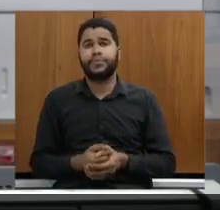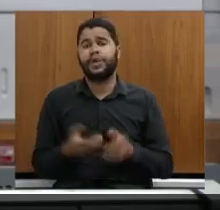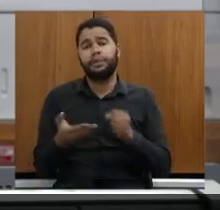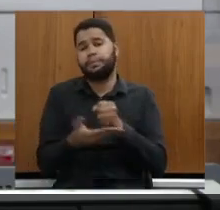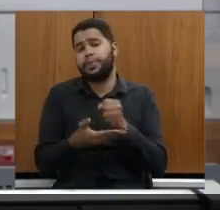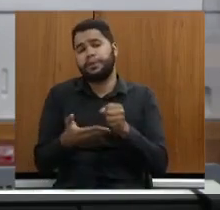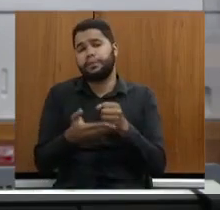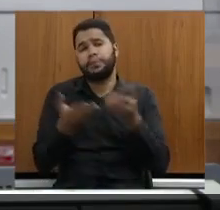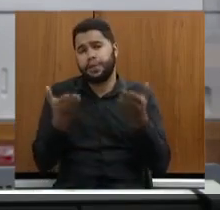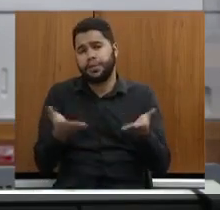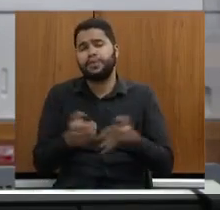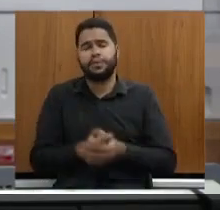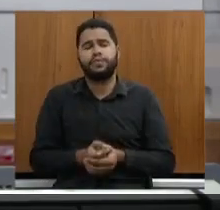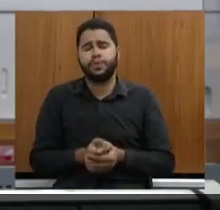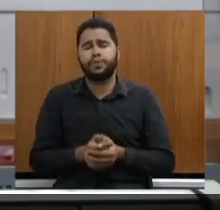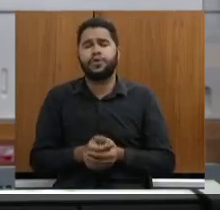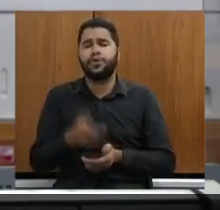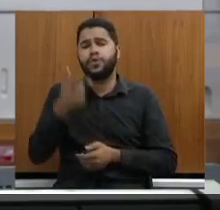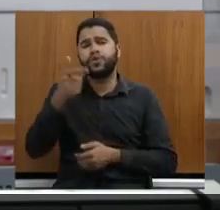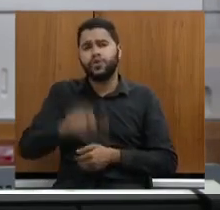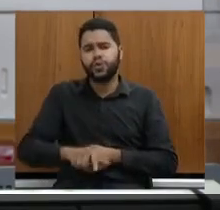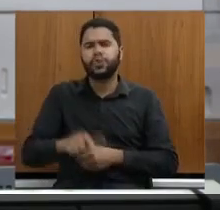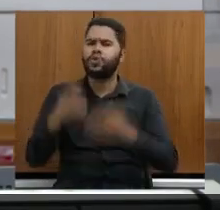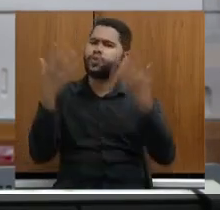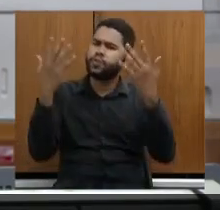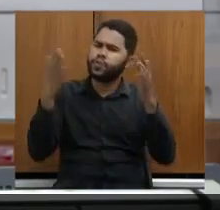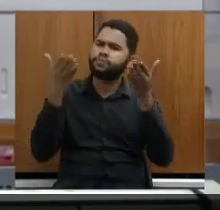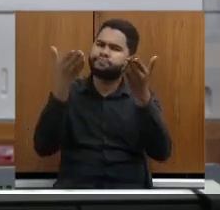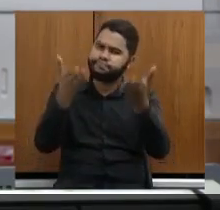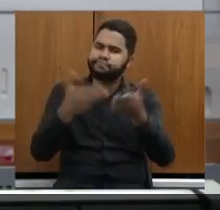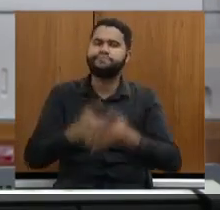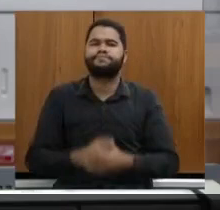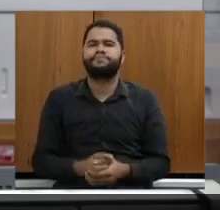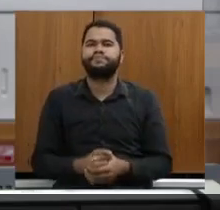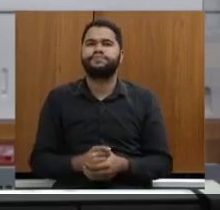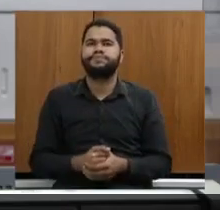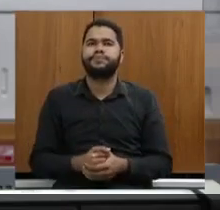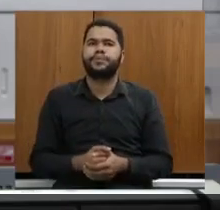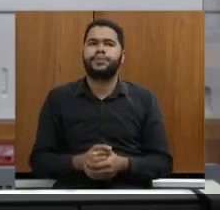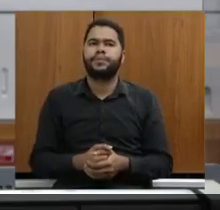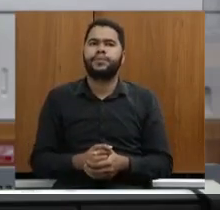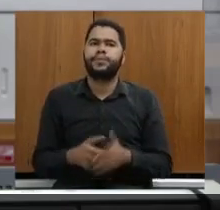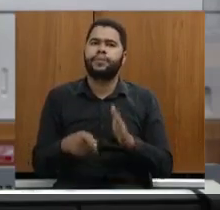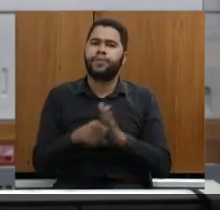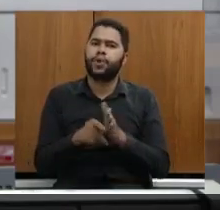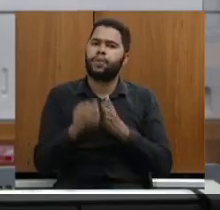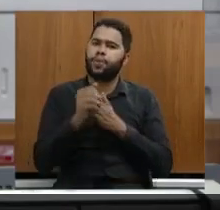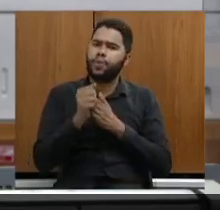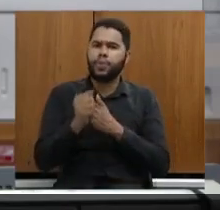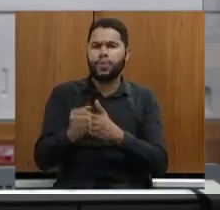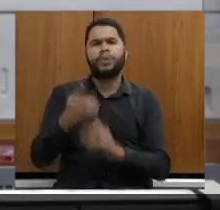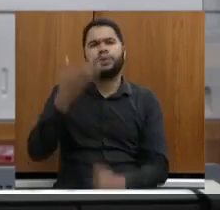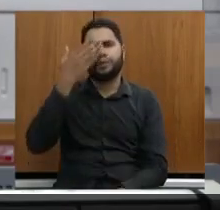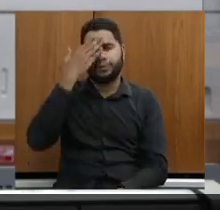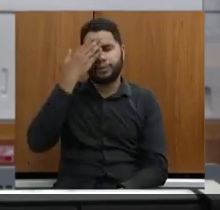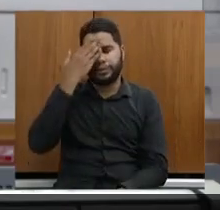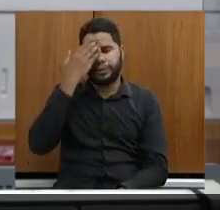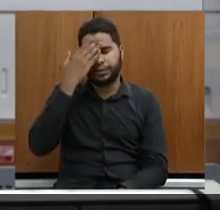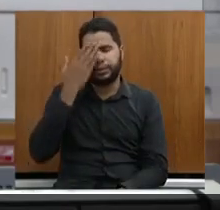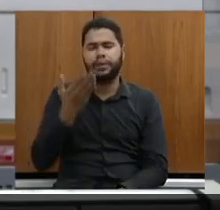é isso aí mais uma vez parabenizar a senhora não é pela condução da secretaria já sabe da